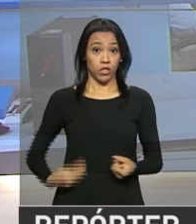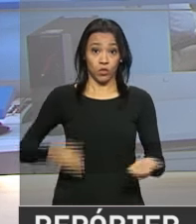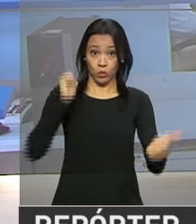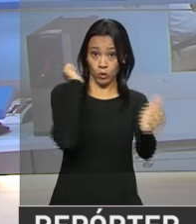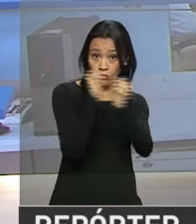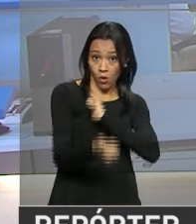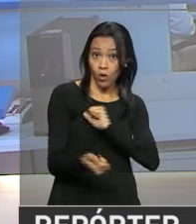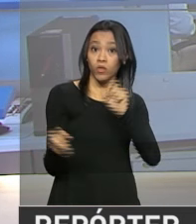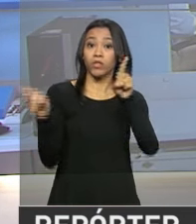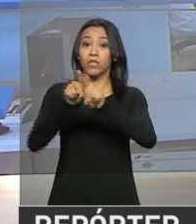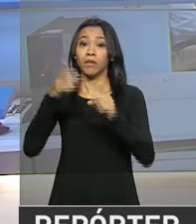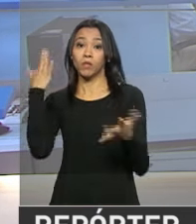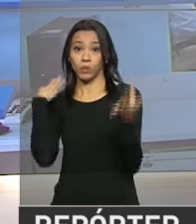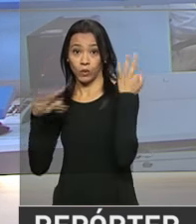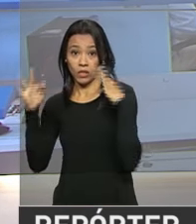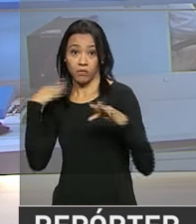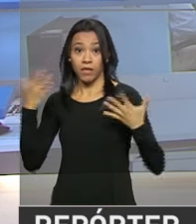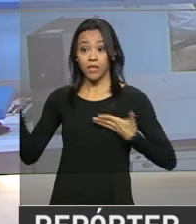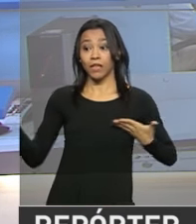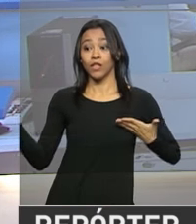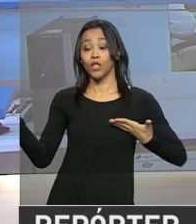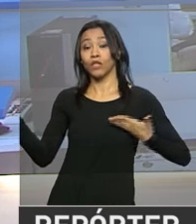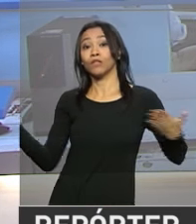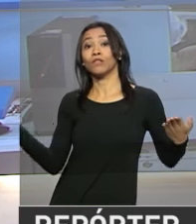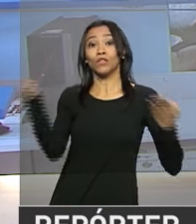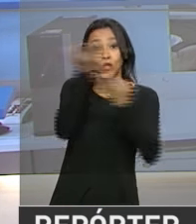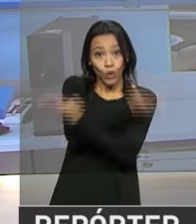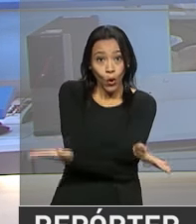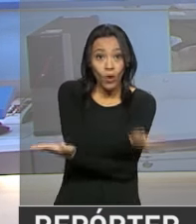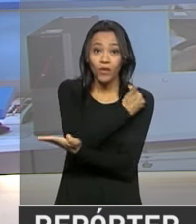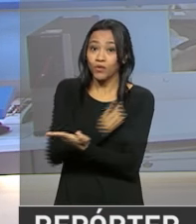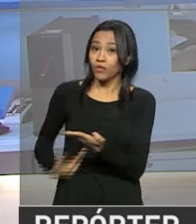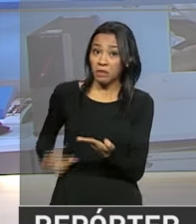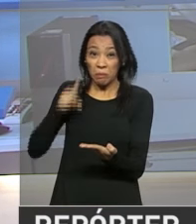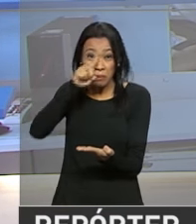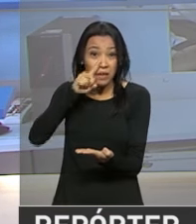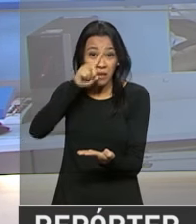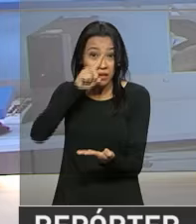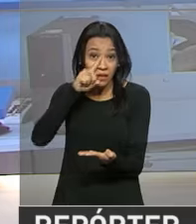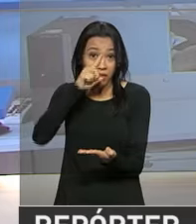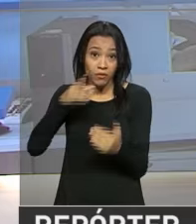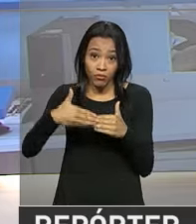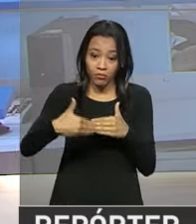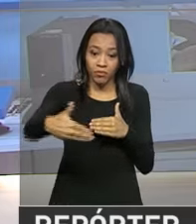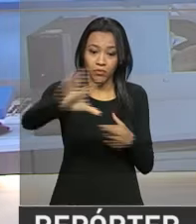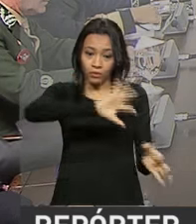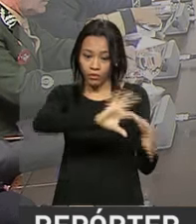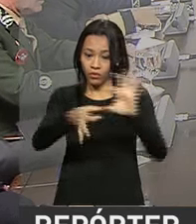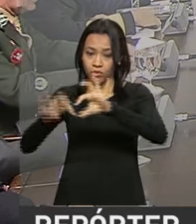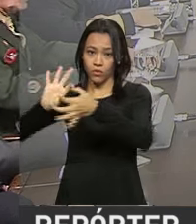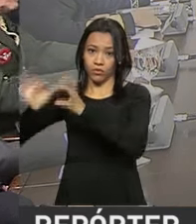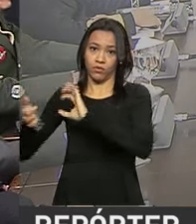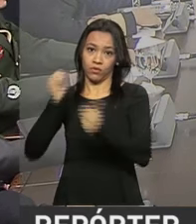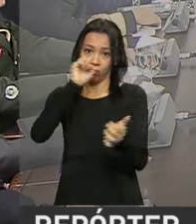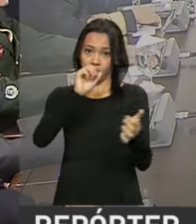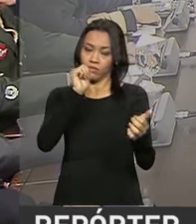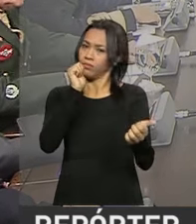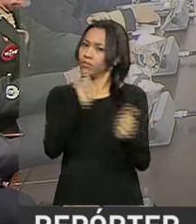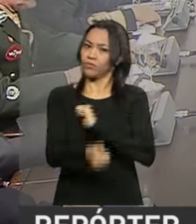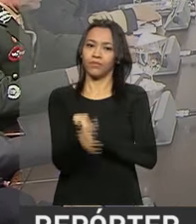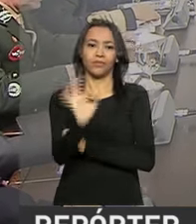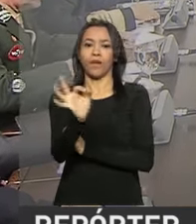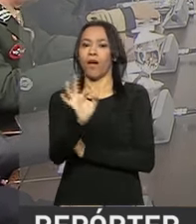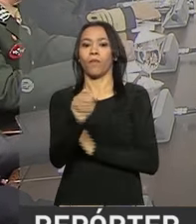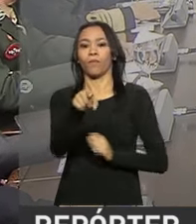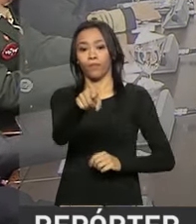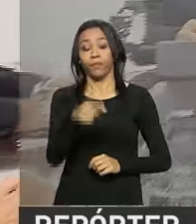turismo afirmaram que essa troca de governo não representa risco para a realização dos Jogos Olímpicos. As Olimpíadas